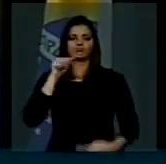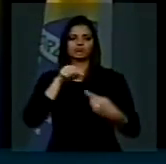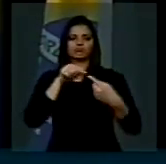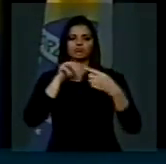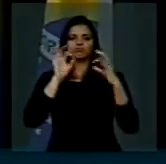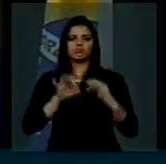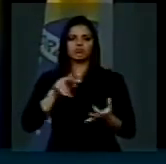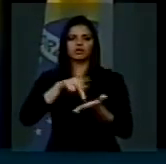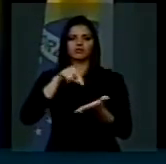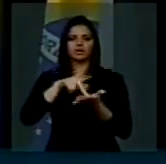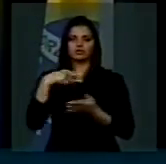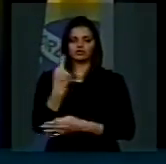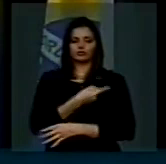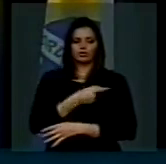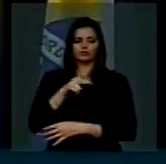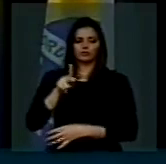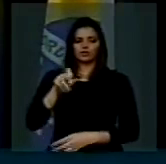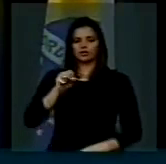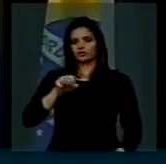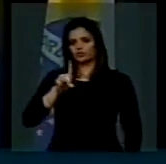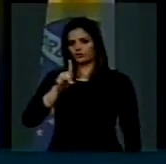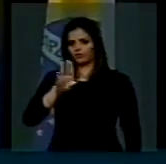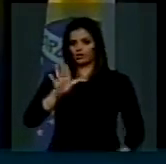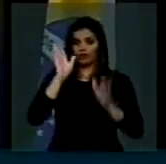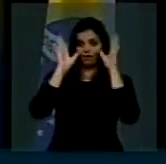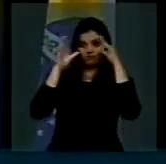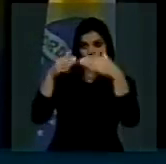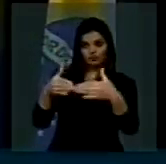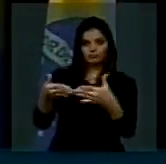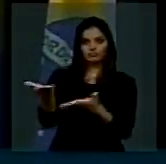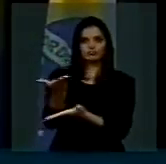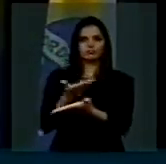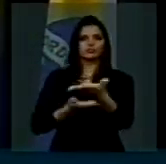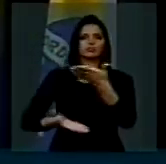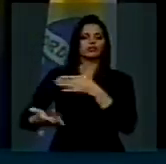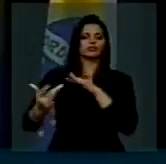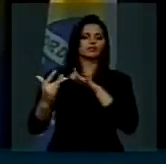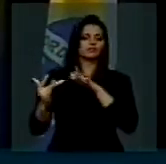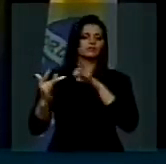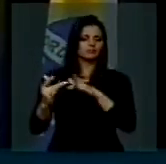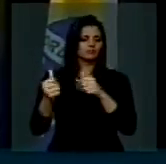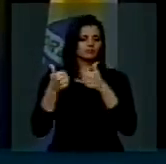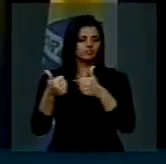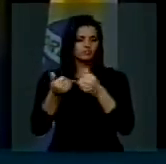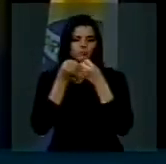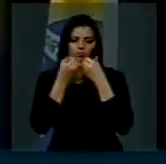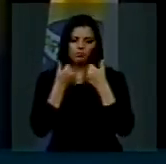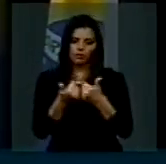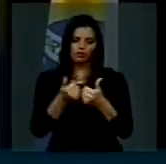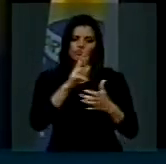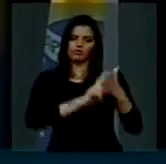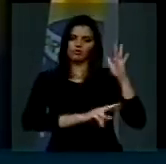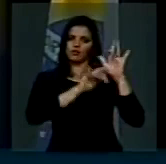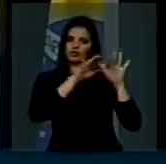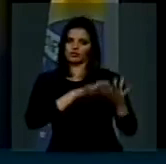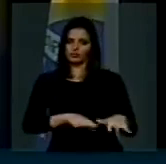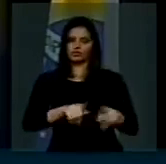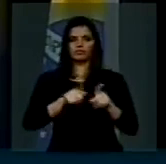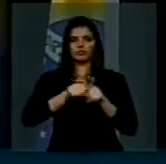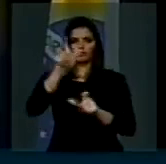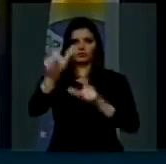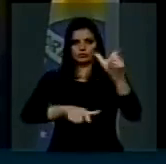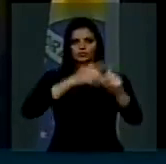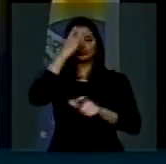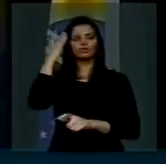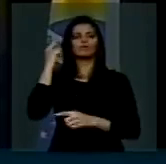a esse assunto, temos tido uma interlocução extremamente saudável, não só com o relator, mas com os demais membros interessados. Concordar